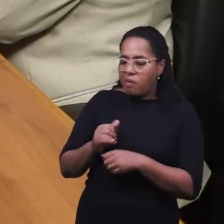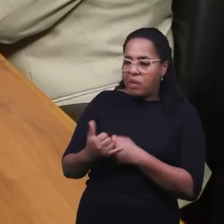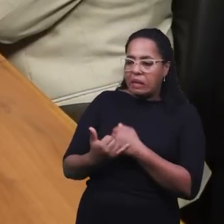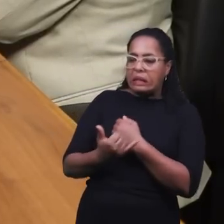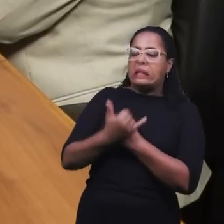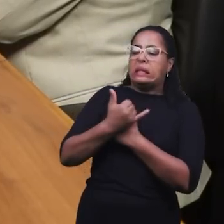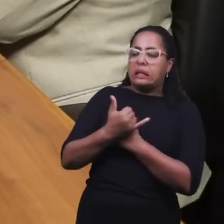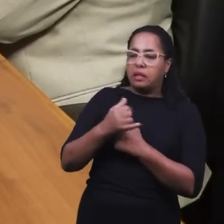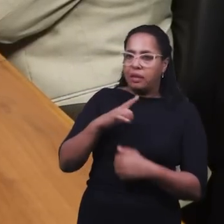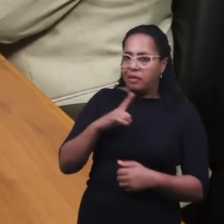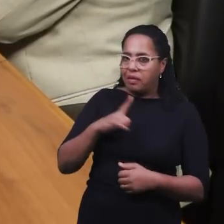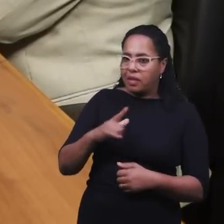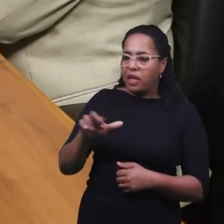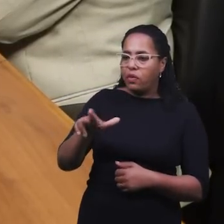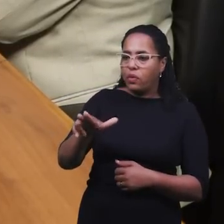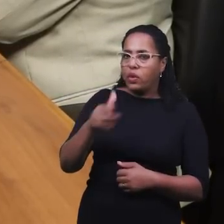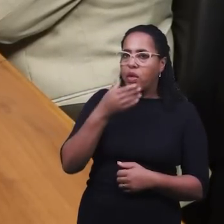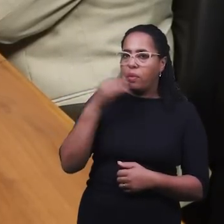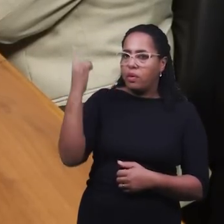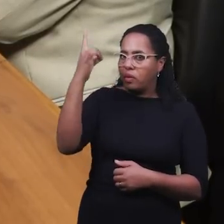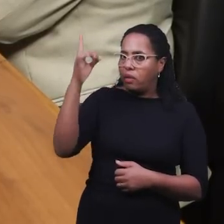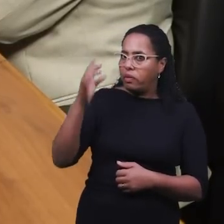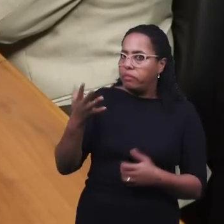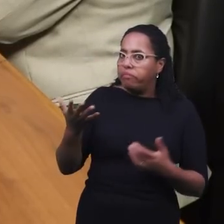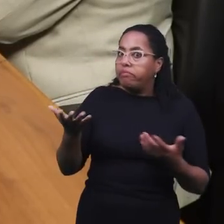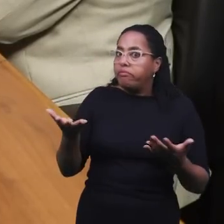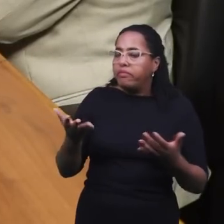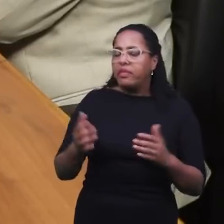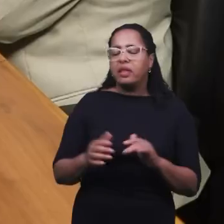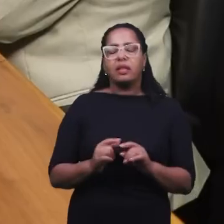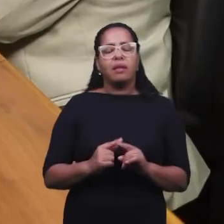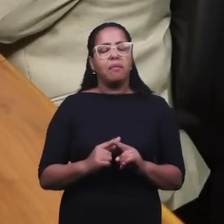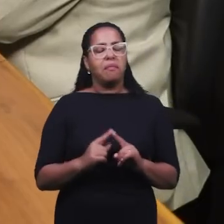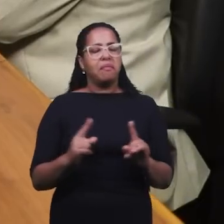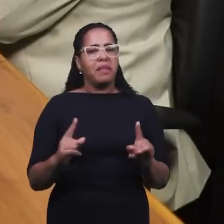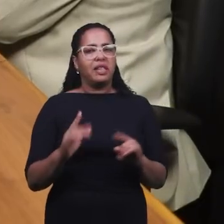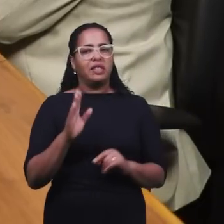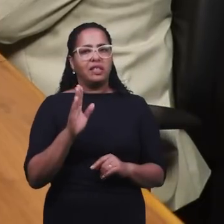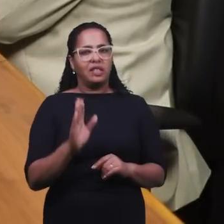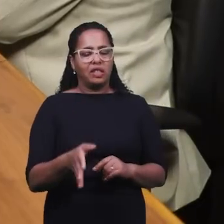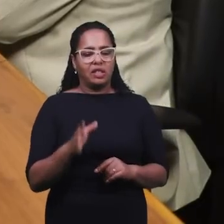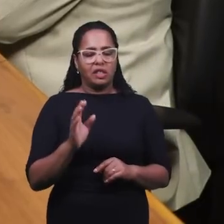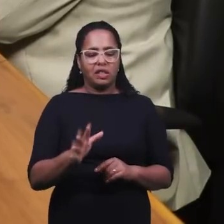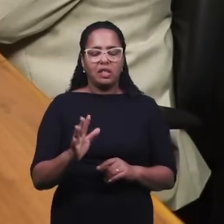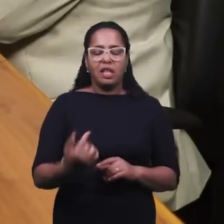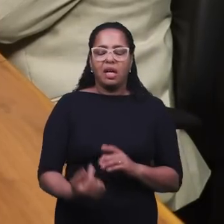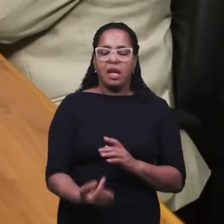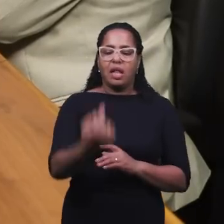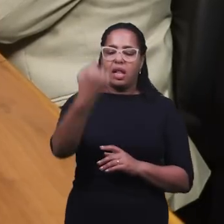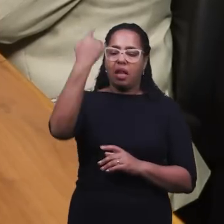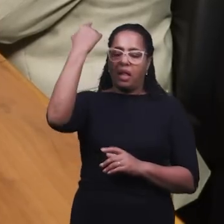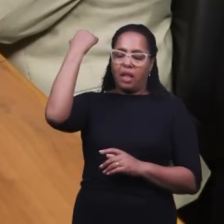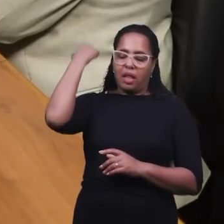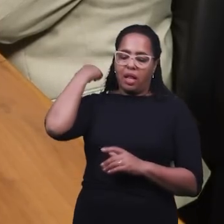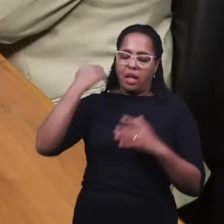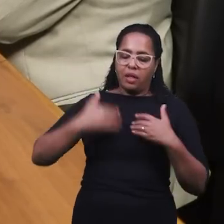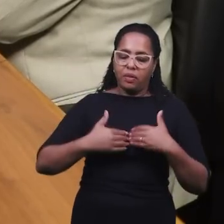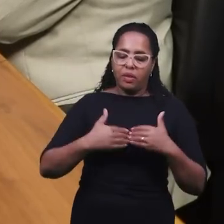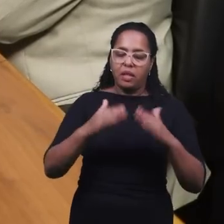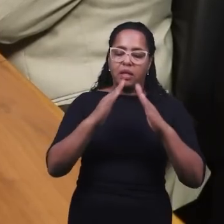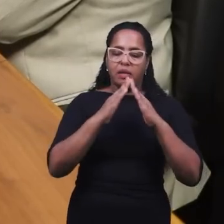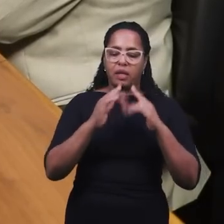Mas nós podemos correr um risco de engano, como Samuel se enganou lá com os irmãos de